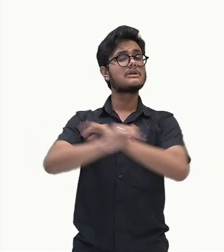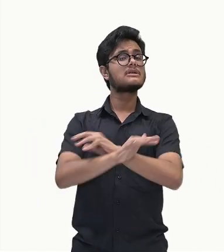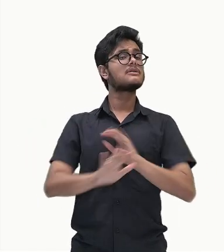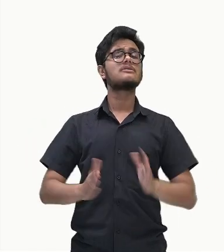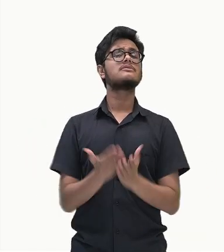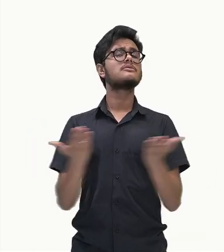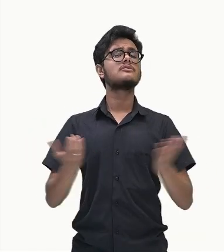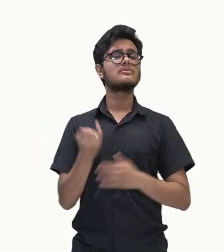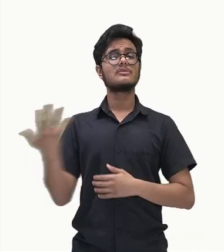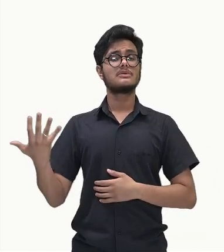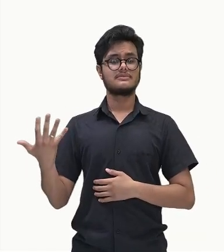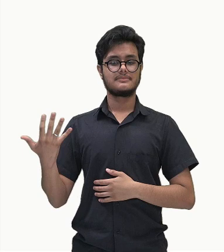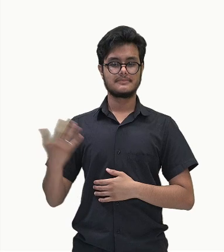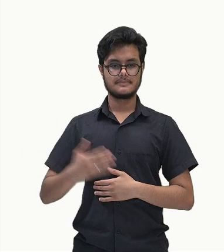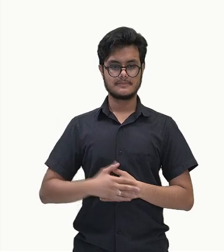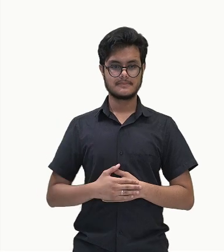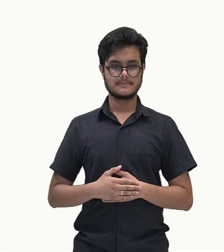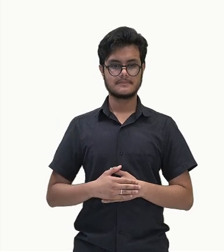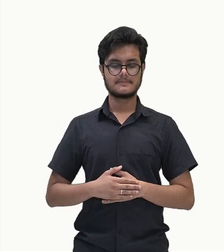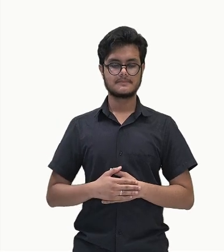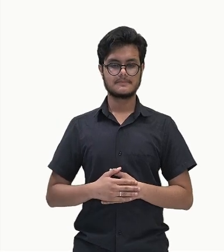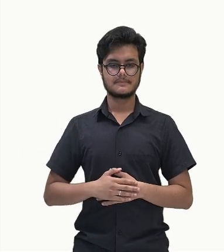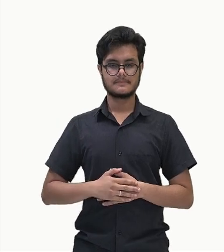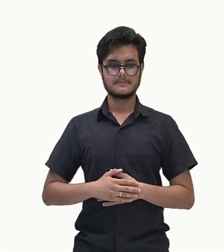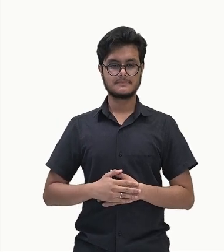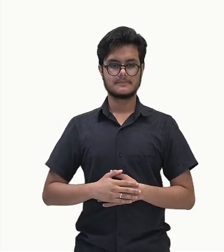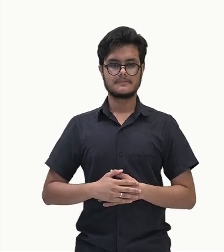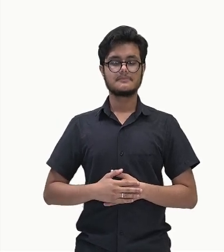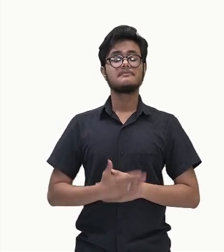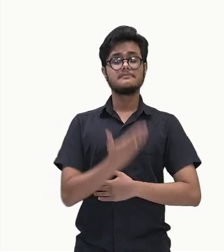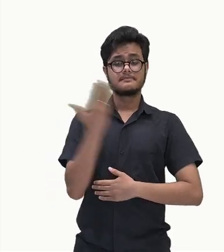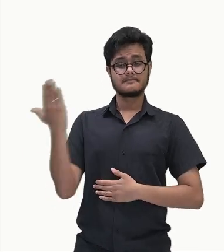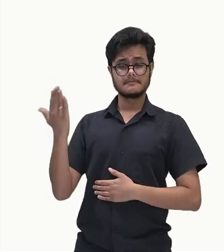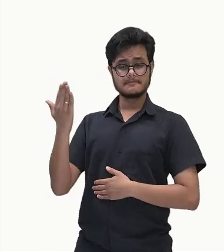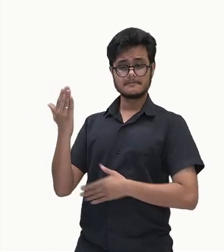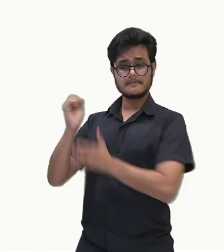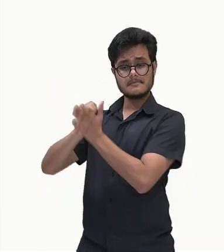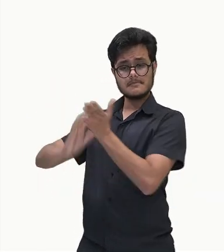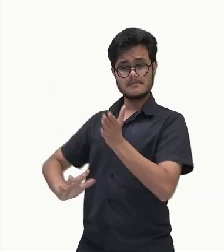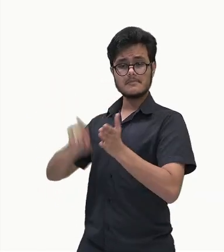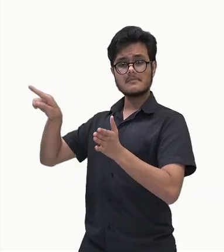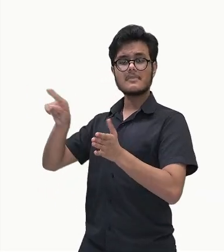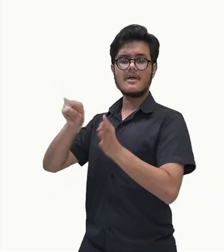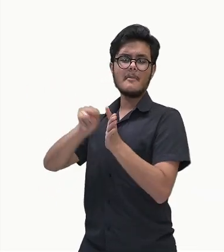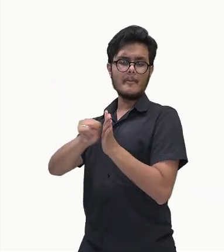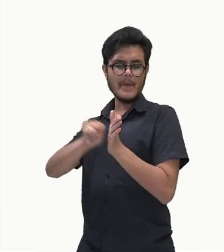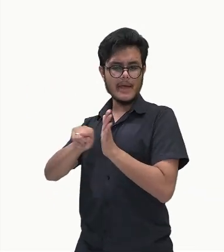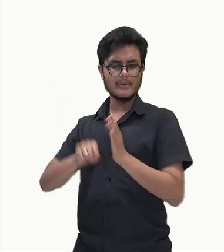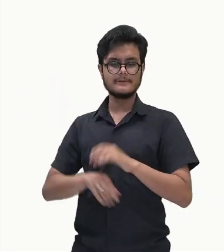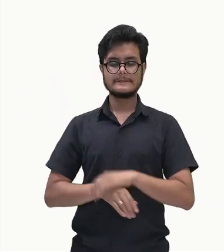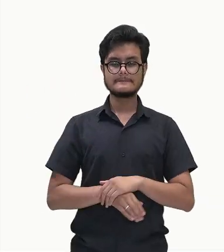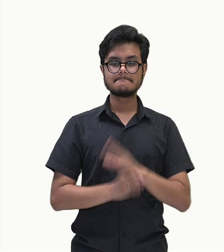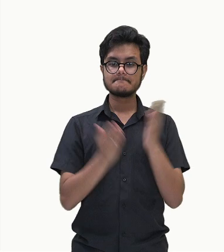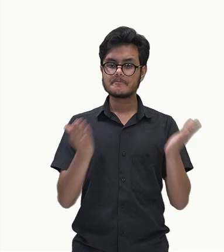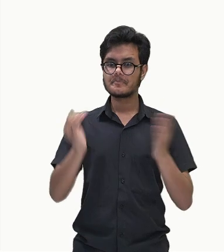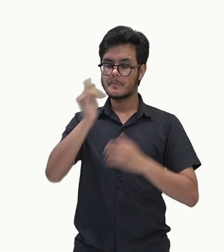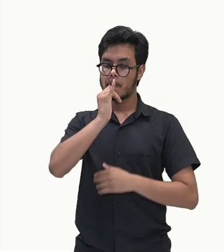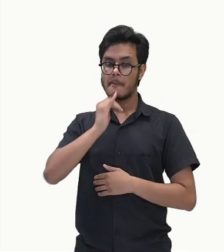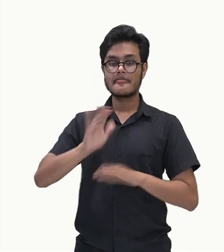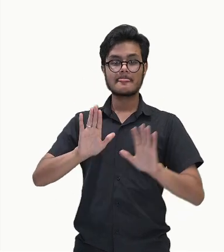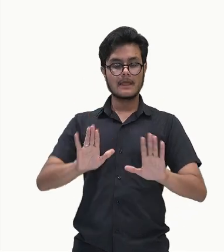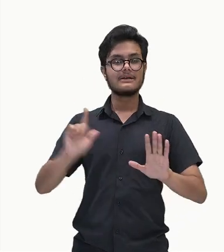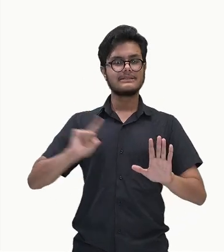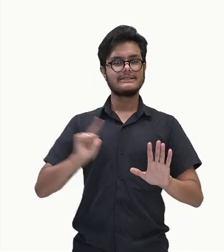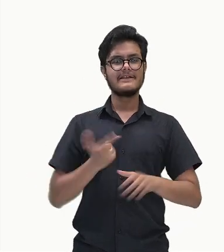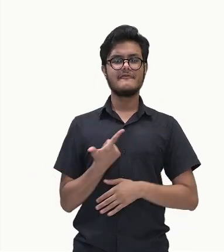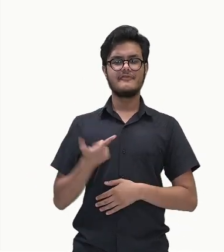cidade é temos aqui as alternativas então pra primeira opção de letra